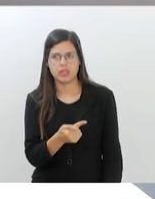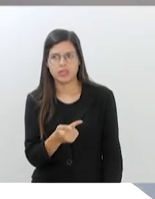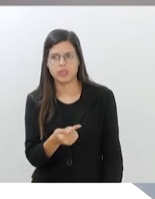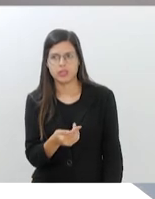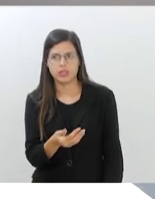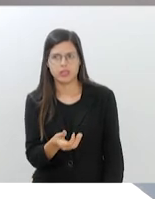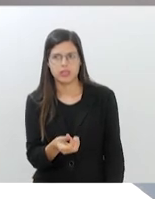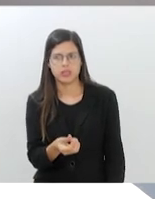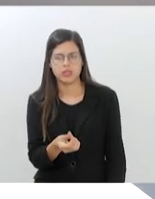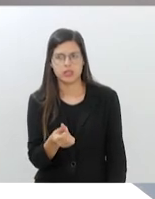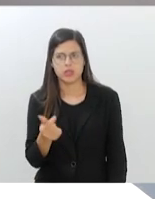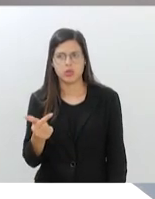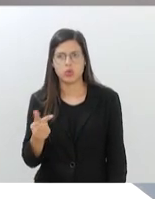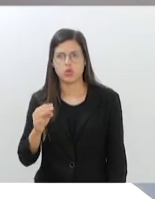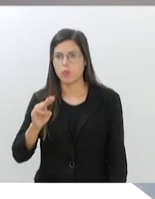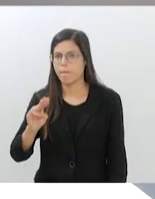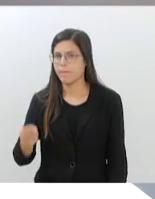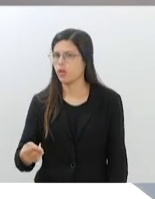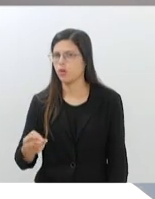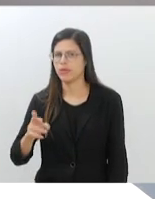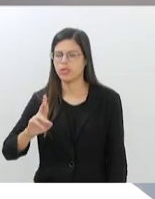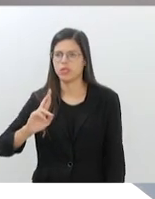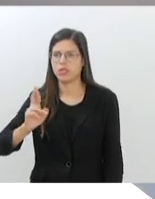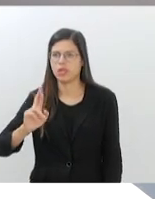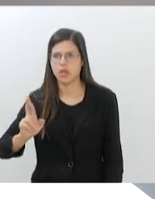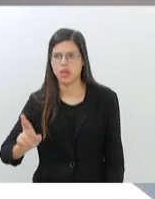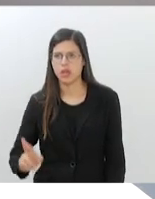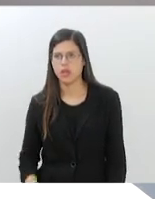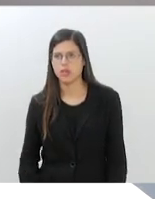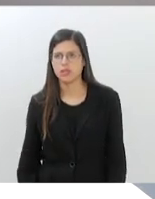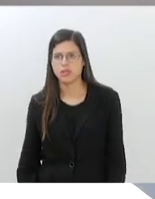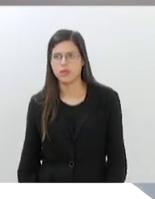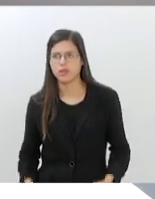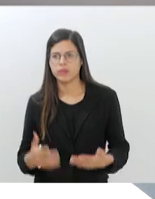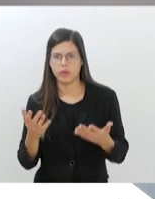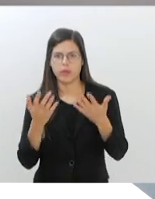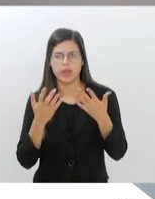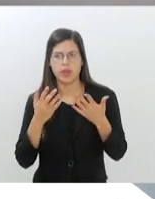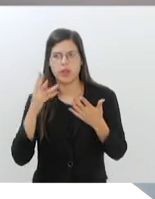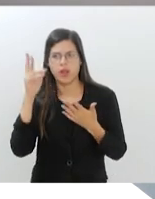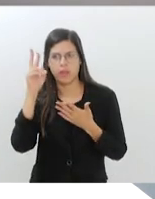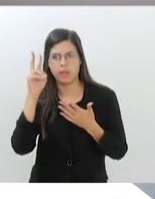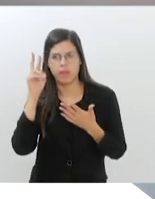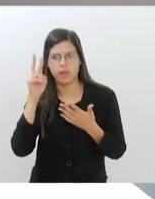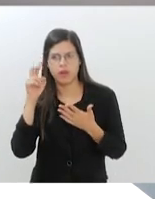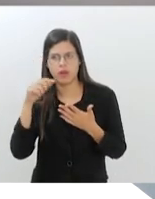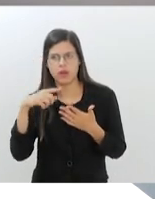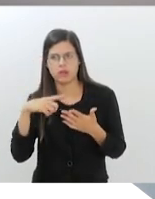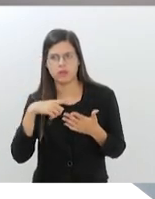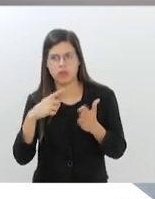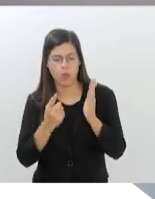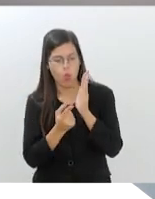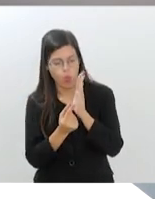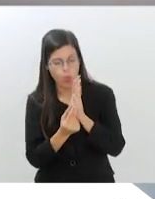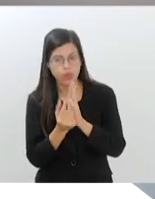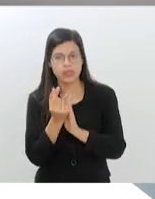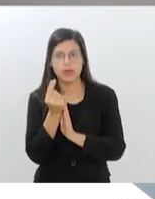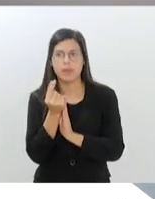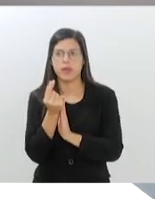762 milhões de reais eu queria lembrar e tá aqui na minha mão o